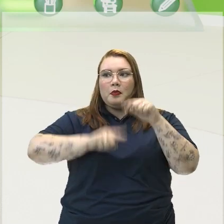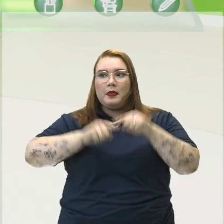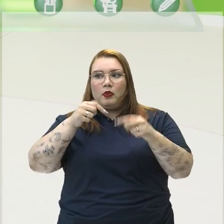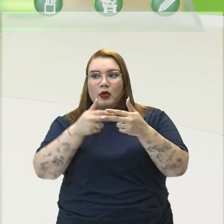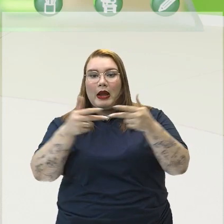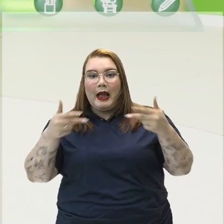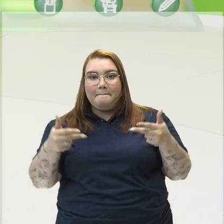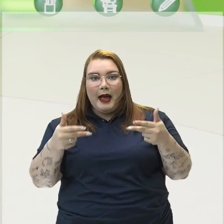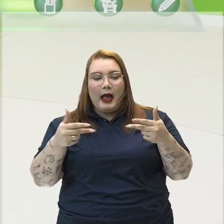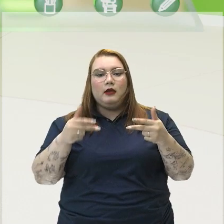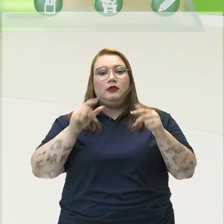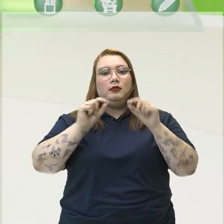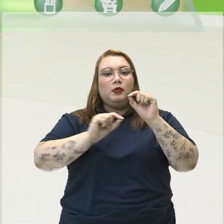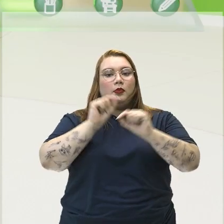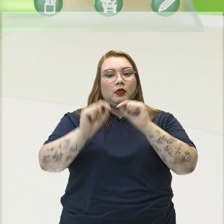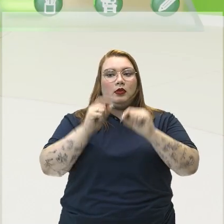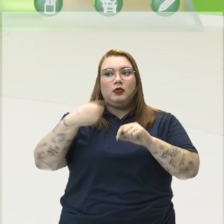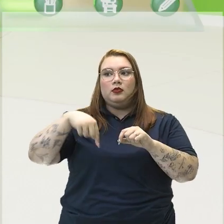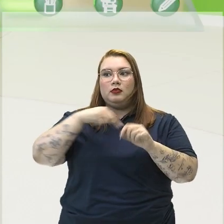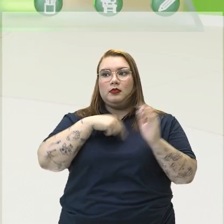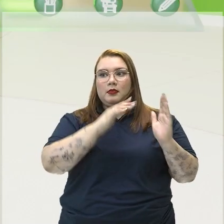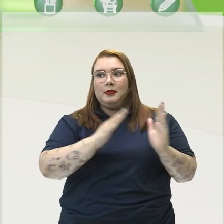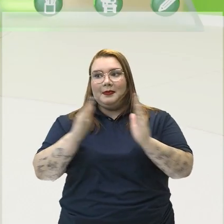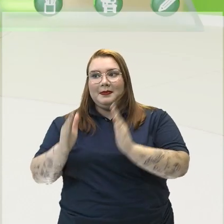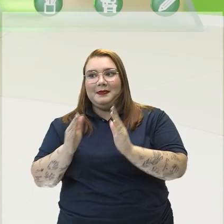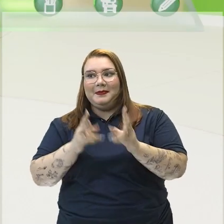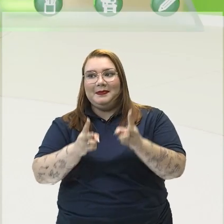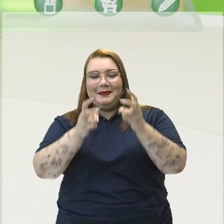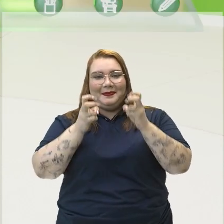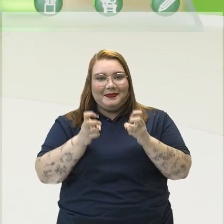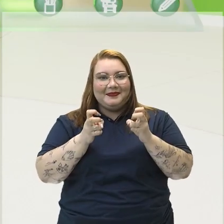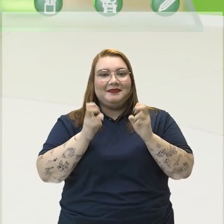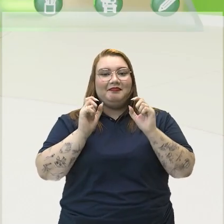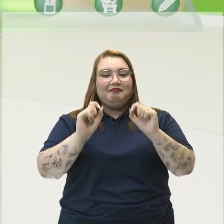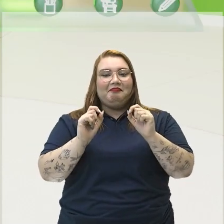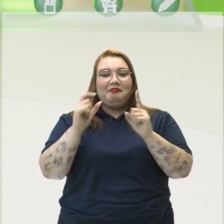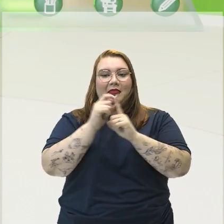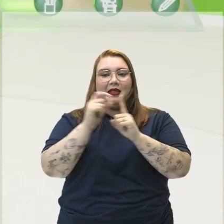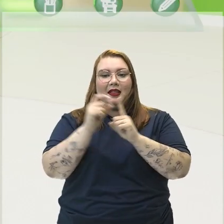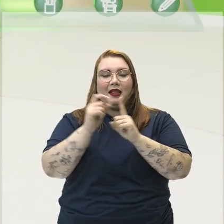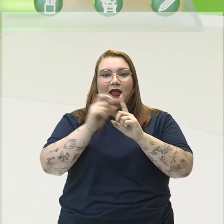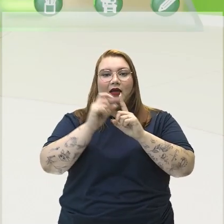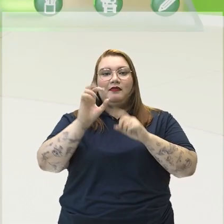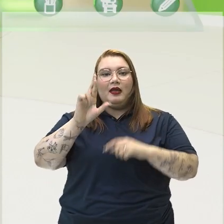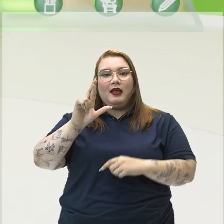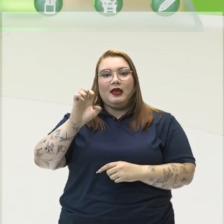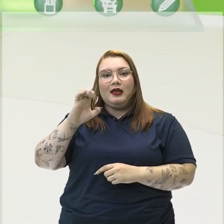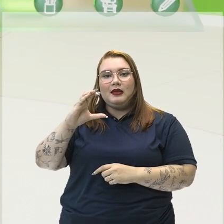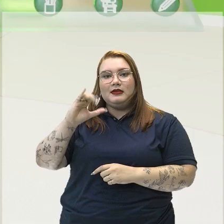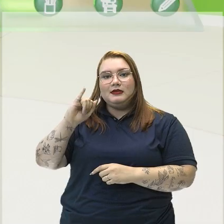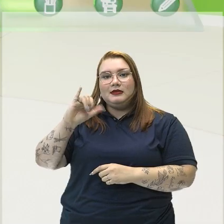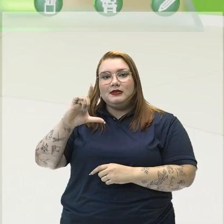material. Ali ao lado a gente observa a palavra reciclar, né? Quando eu utilizo